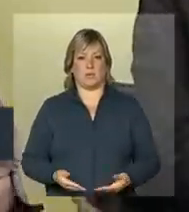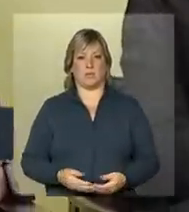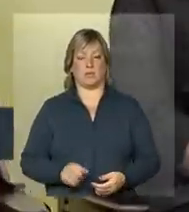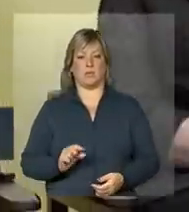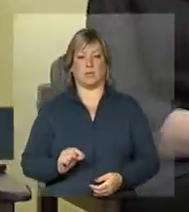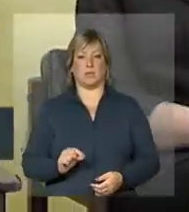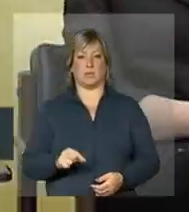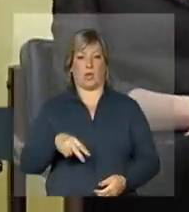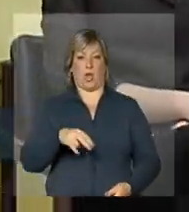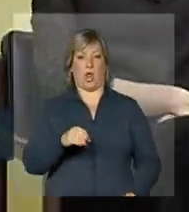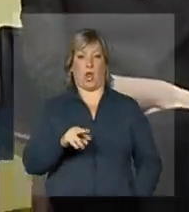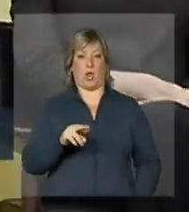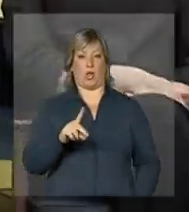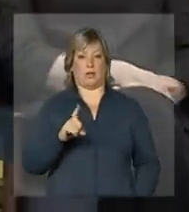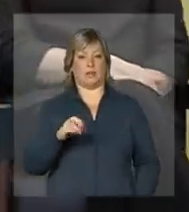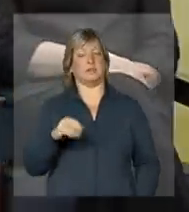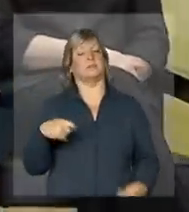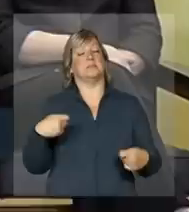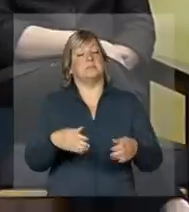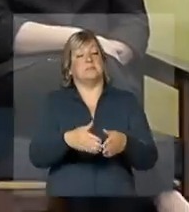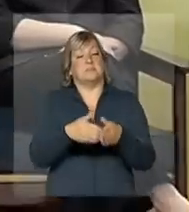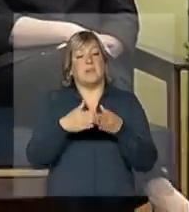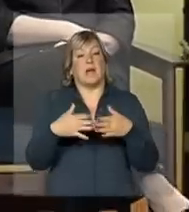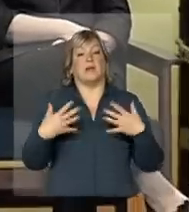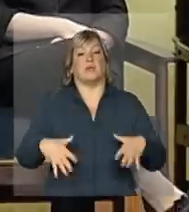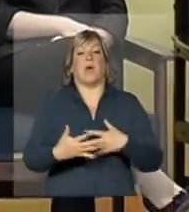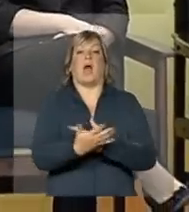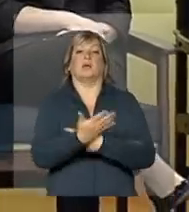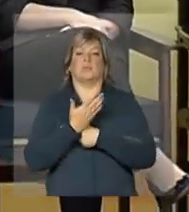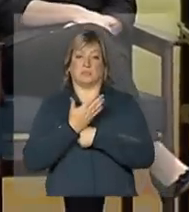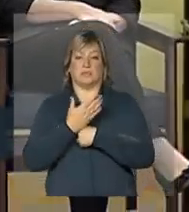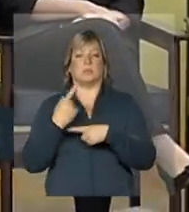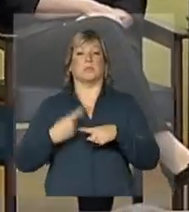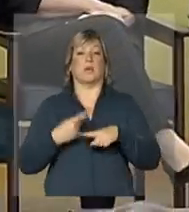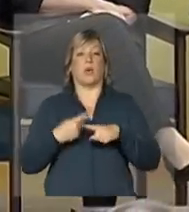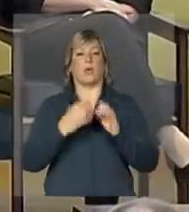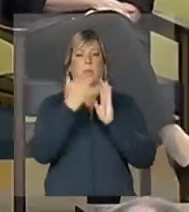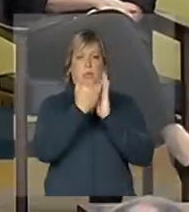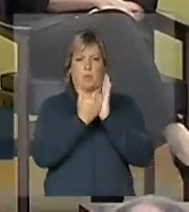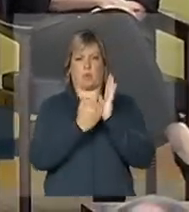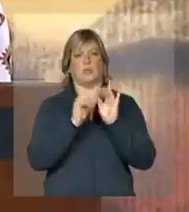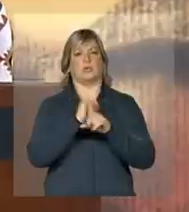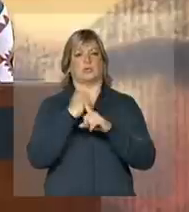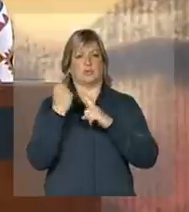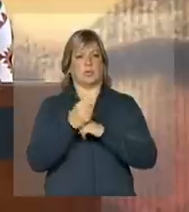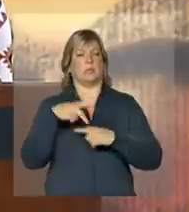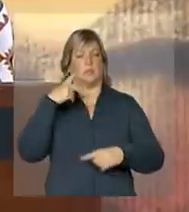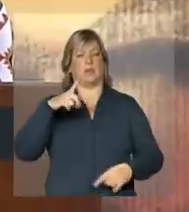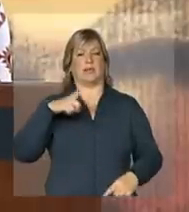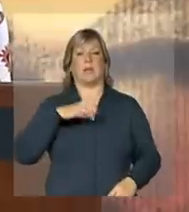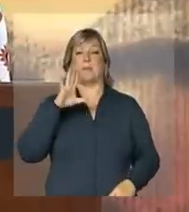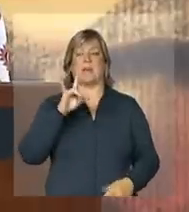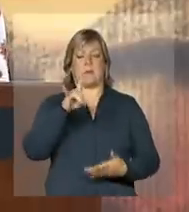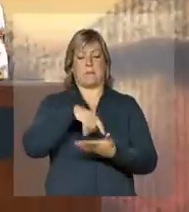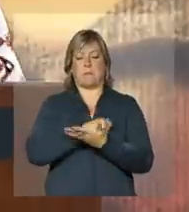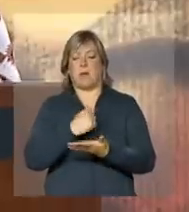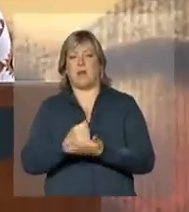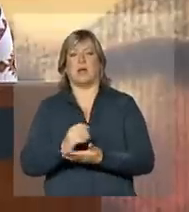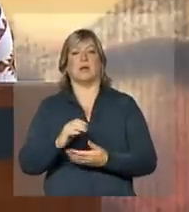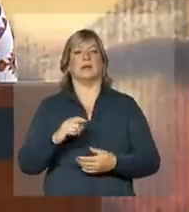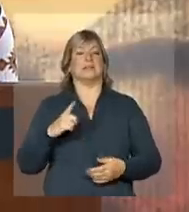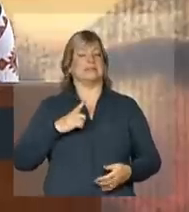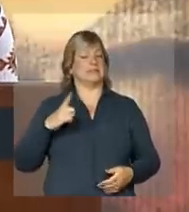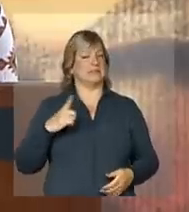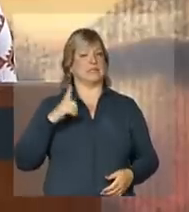Nordeste pede providências porque os programas sociais existe mas a burocracia tá